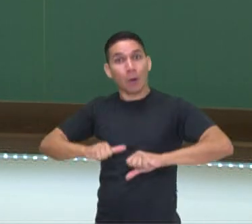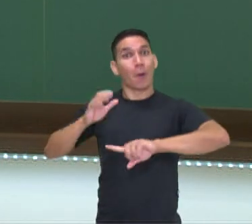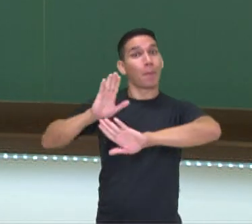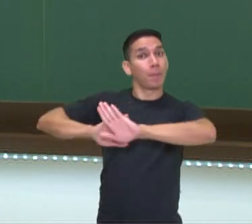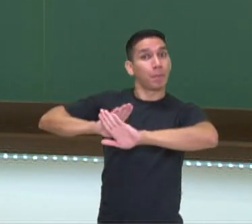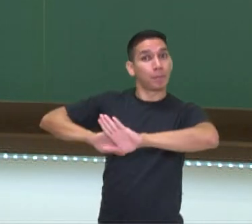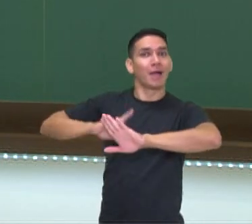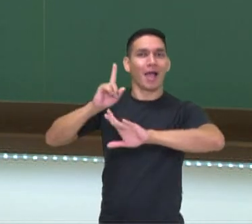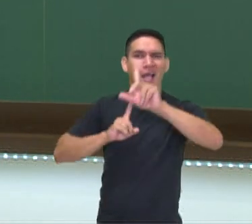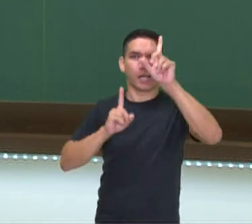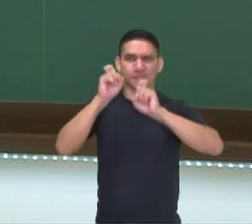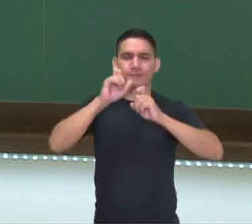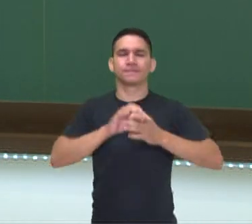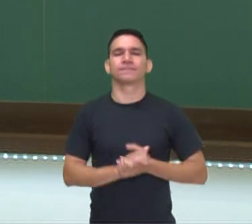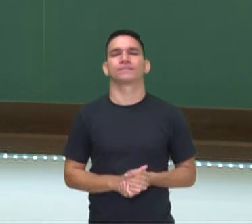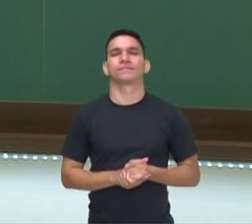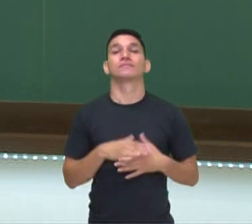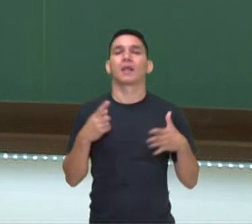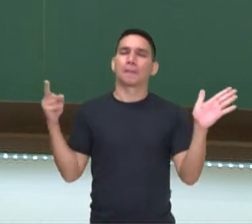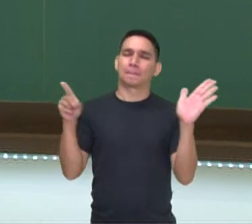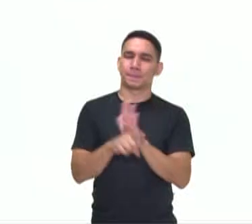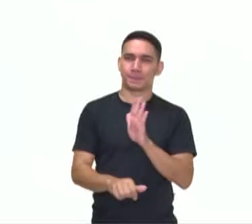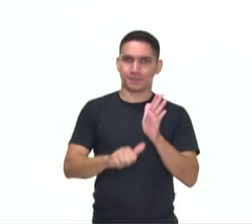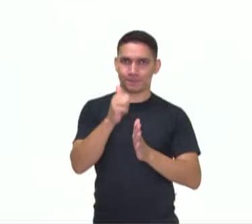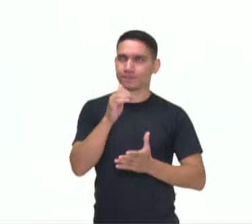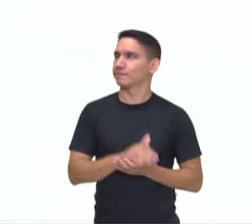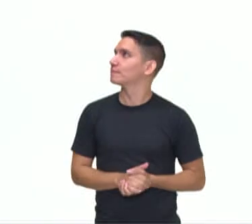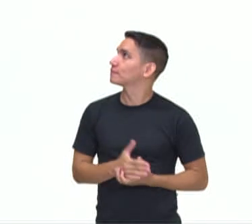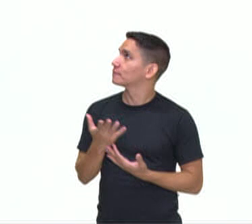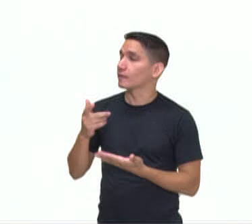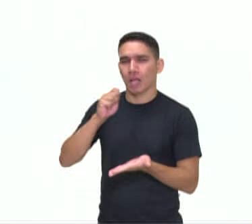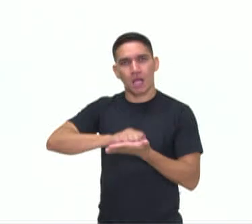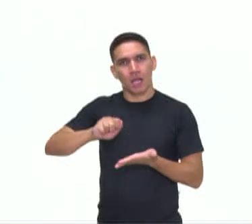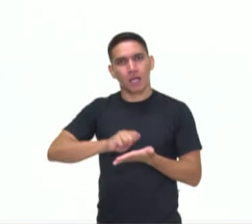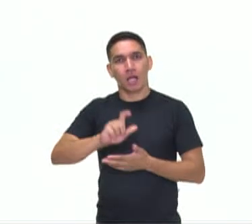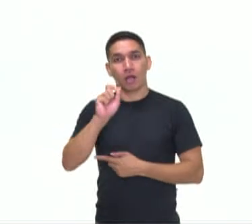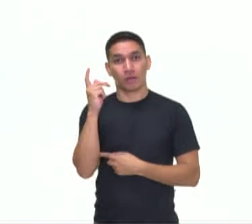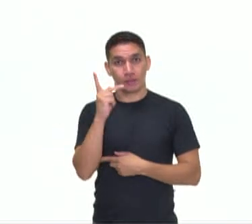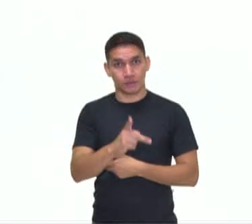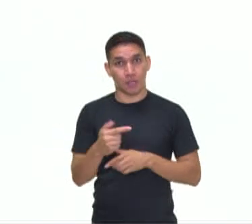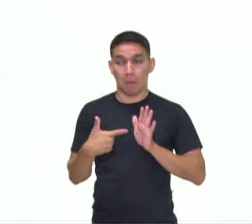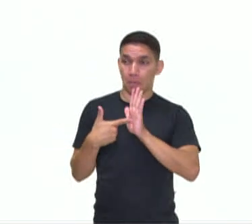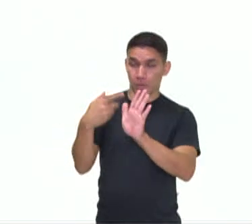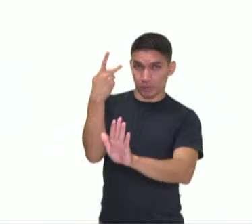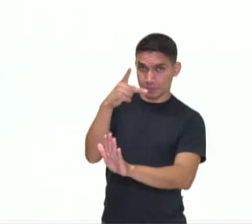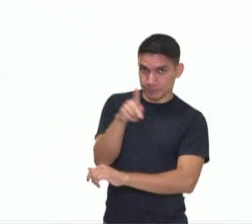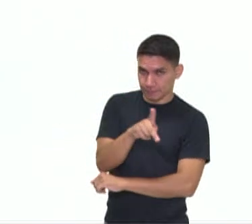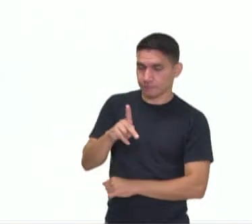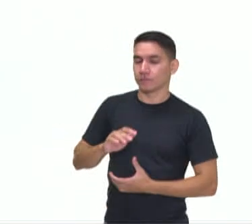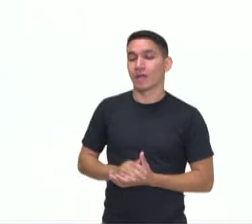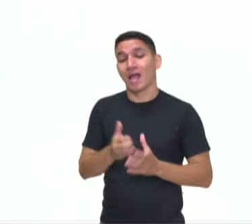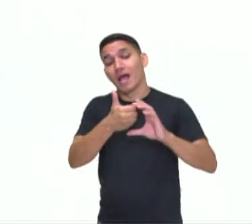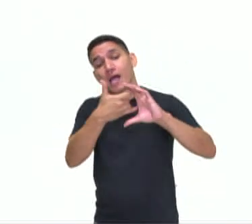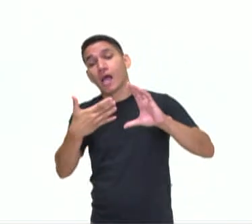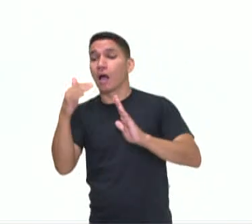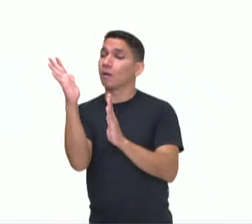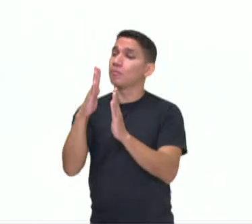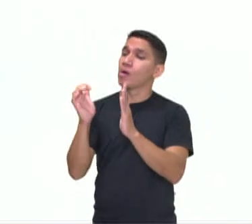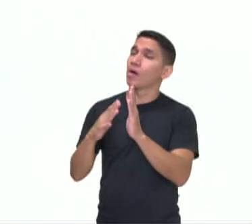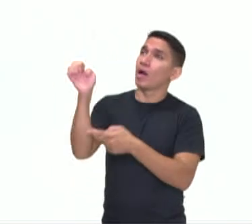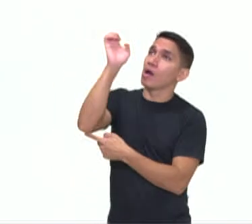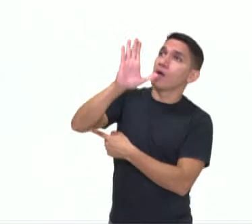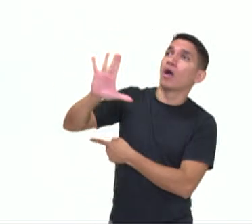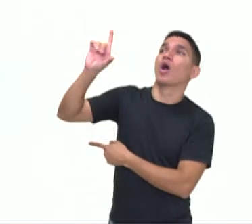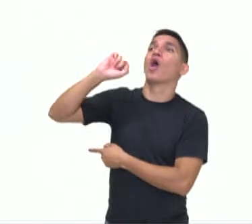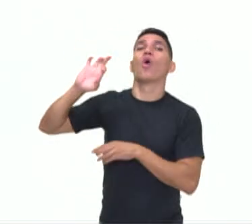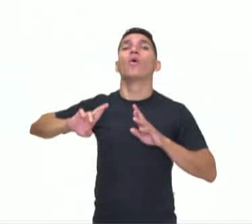dramaticidade. Então vamos à primeira perguntinha. Escreva seu caderno e posteriormente mostre ao seu professor as características do barroco europeu e